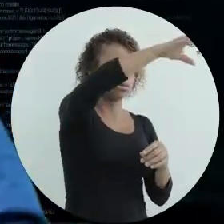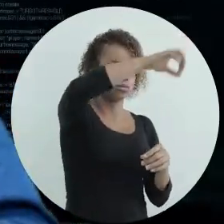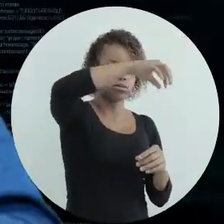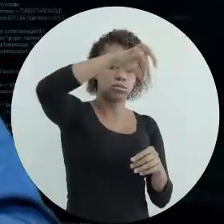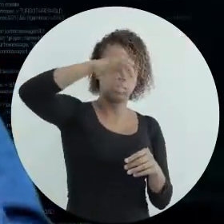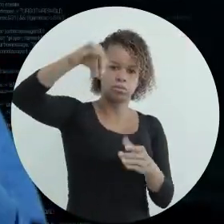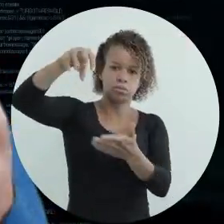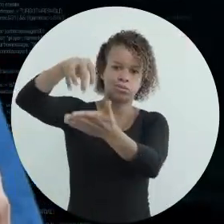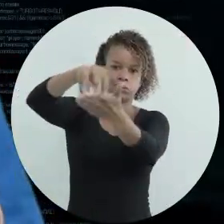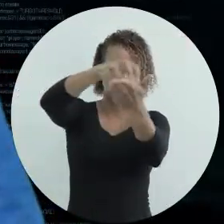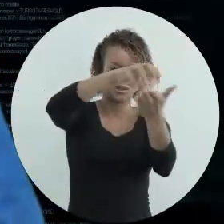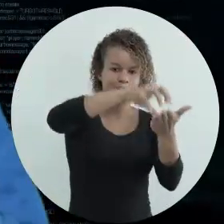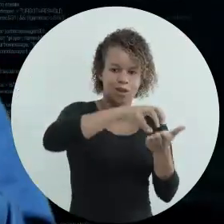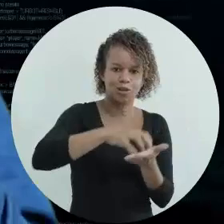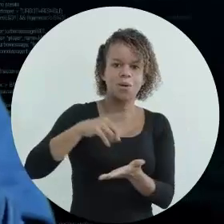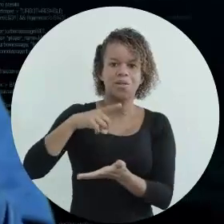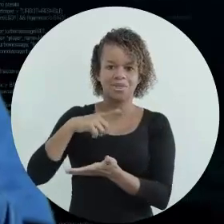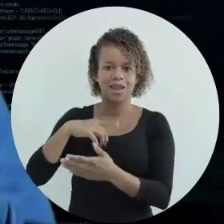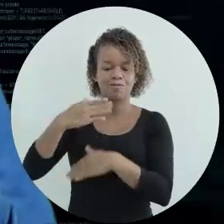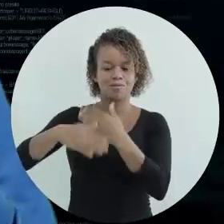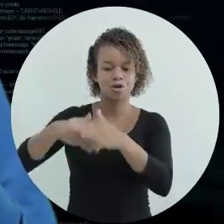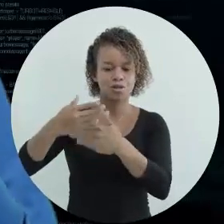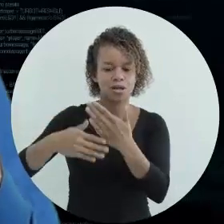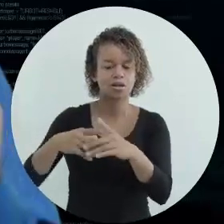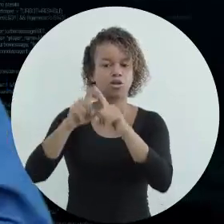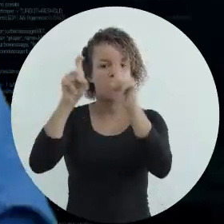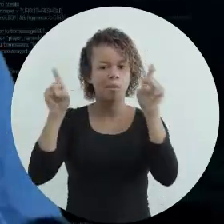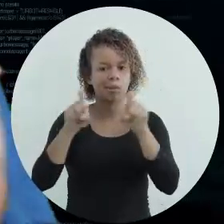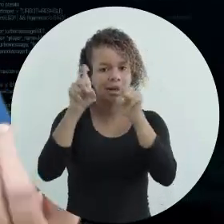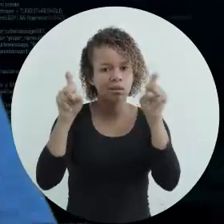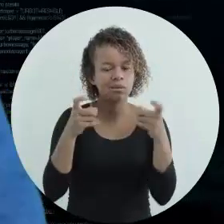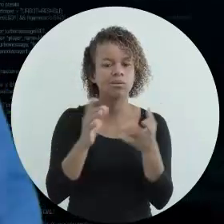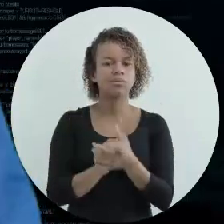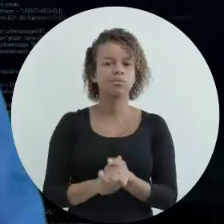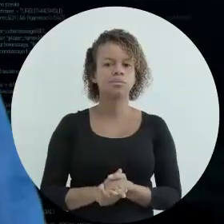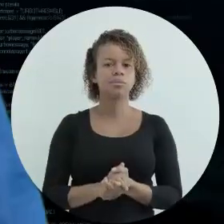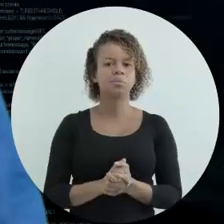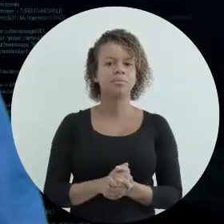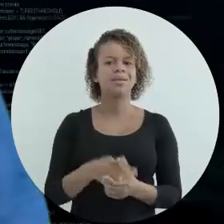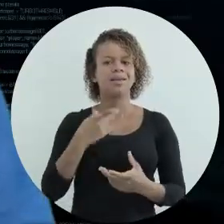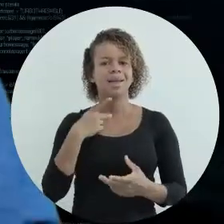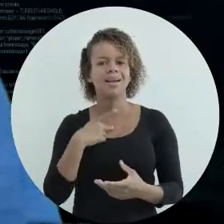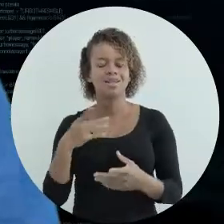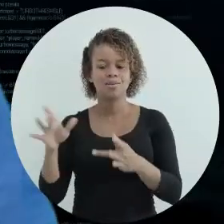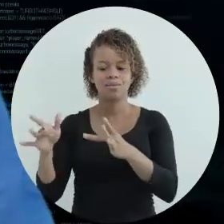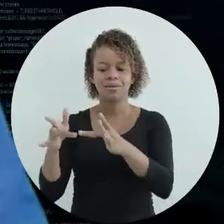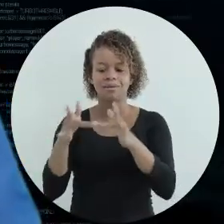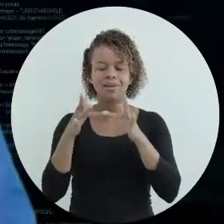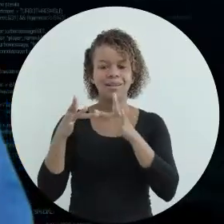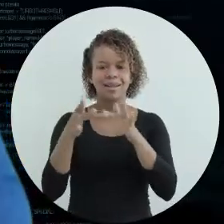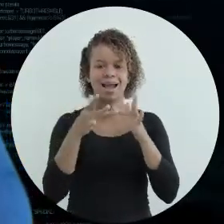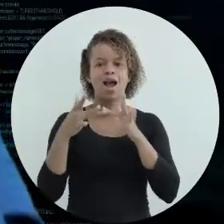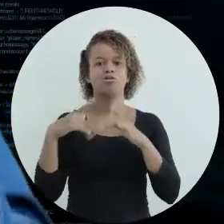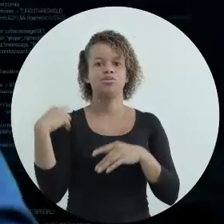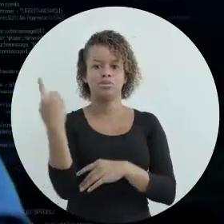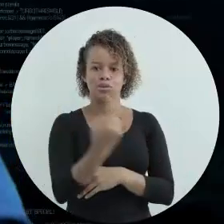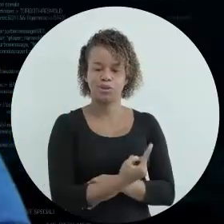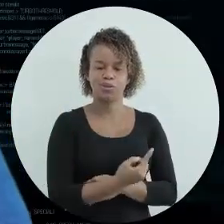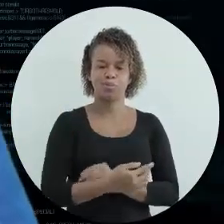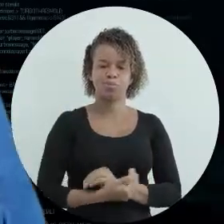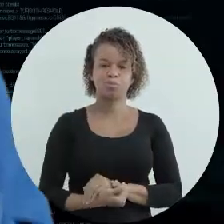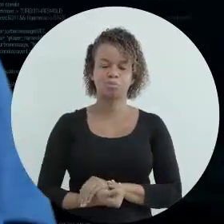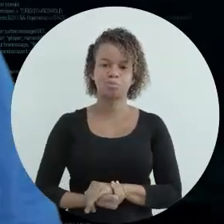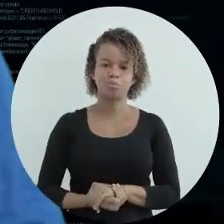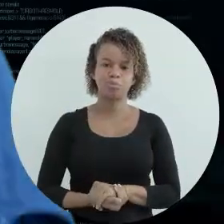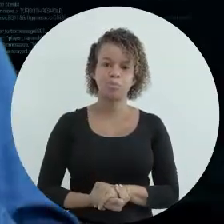tem um processador, tem um computador, e eles estão ligados entre si. Essa rede,